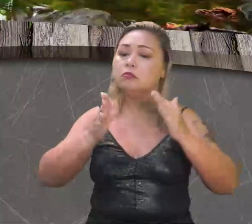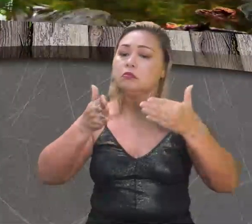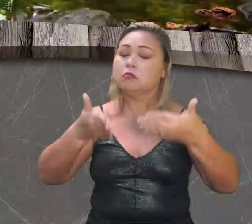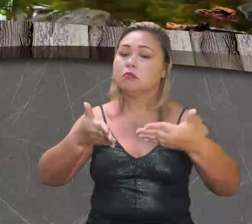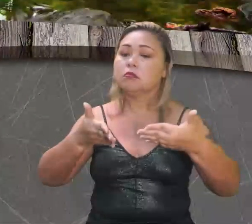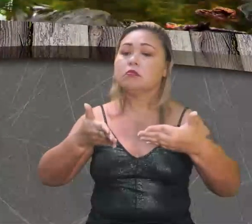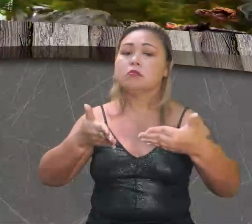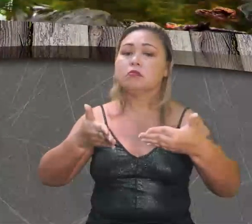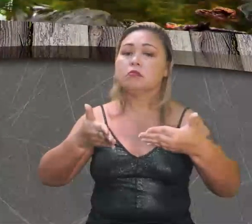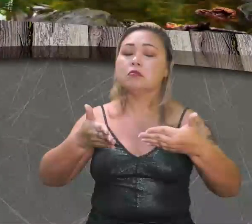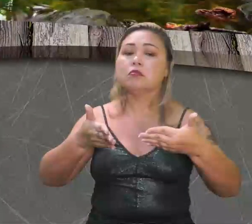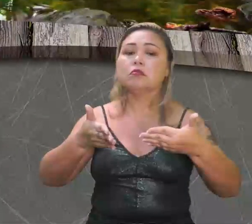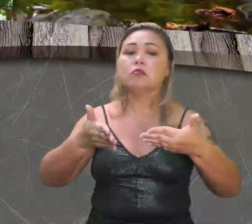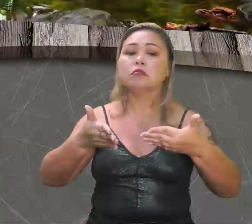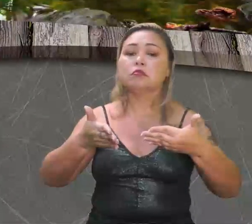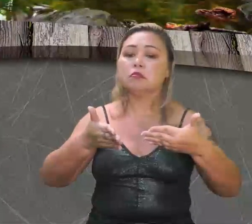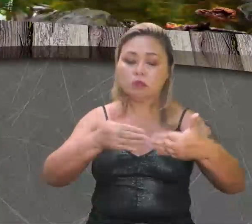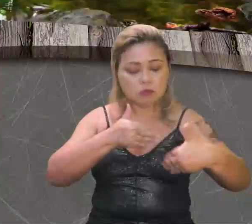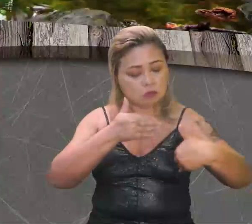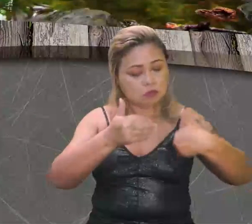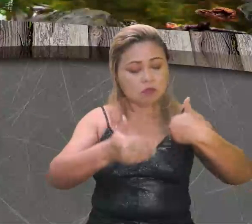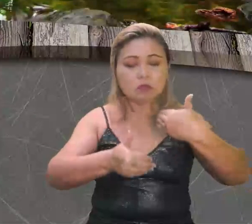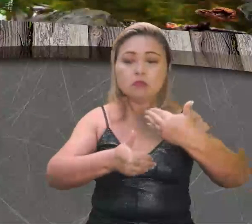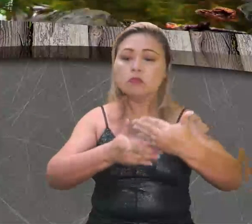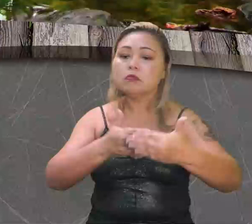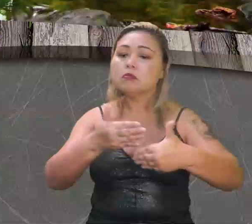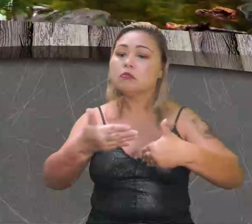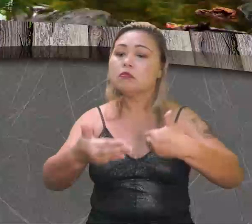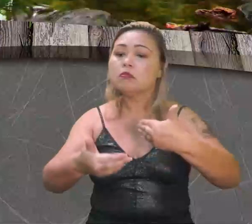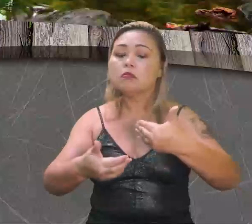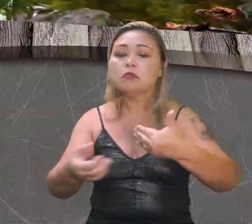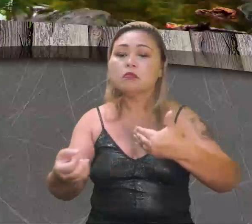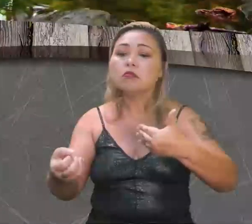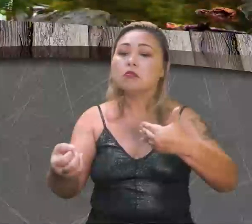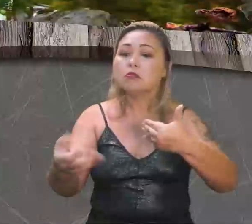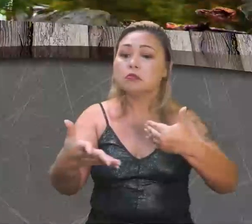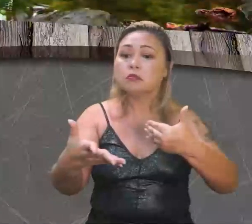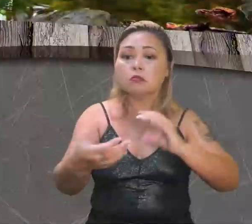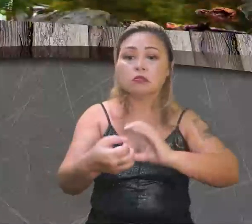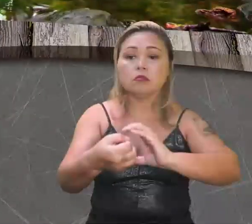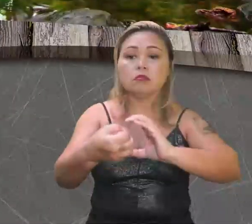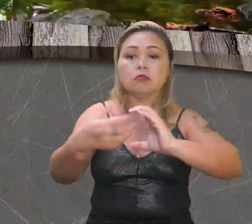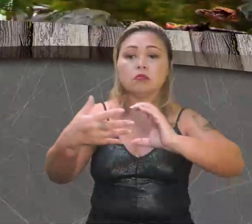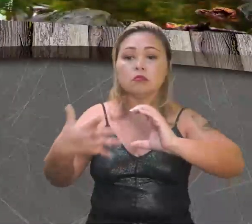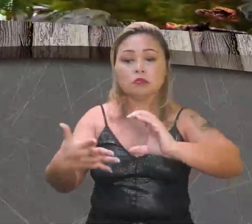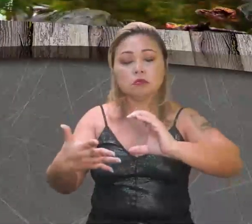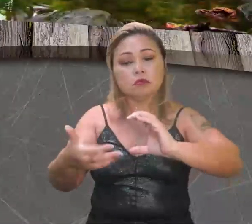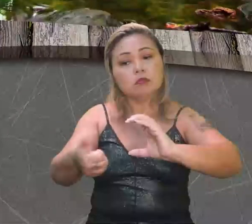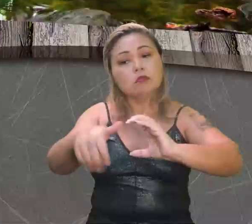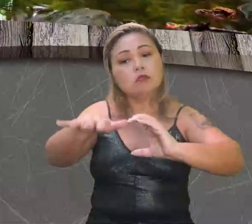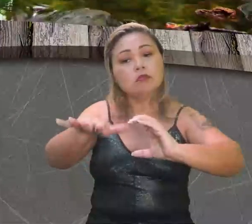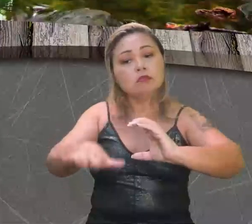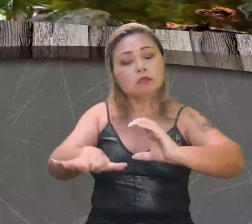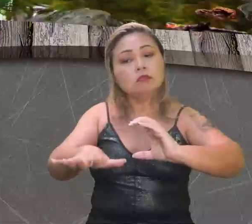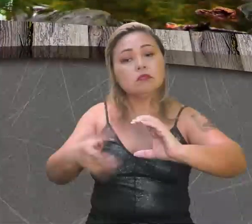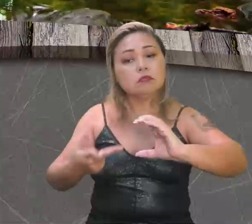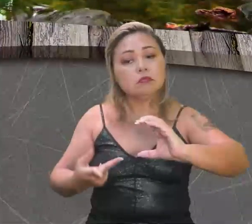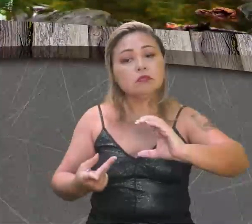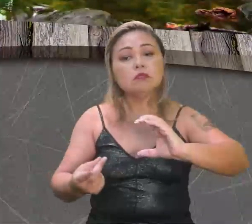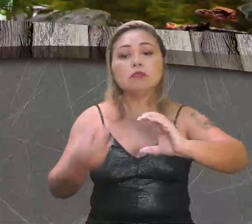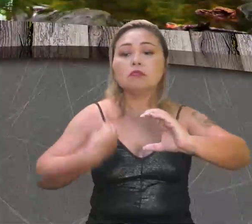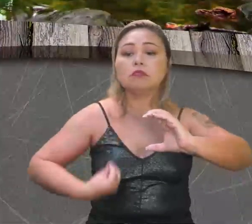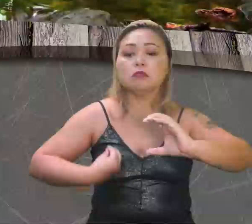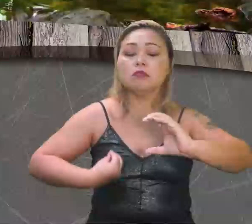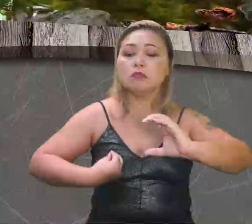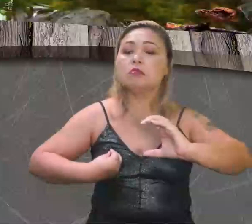especiação. O que é isso, professora? Formação de uma nova espécie, com características que vão favorecer a sobrevivência,